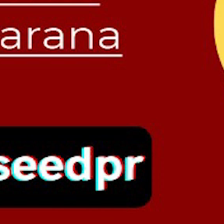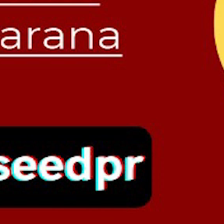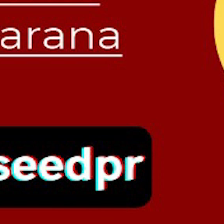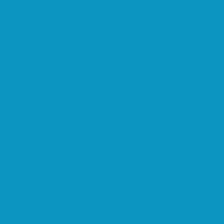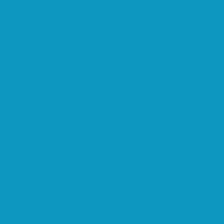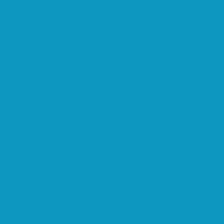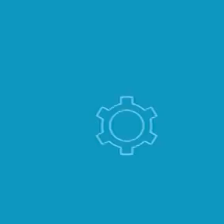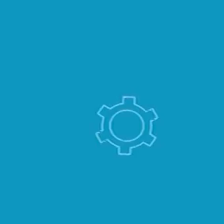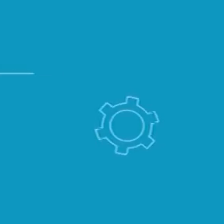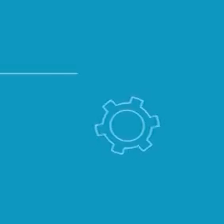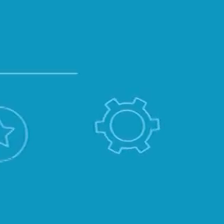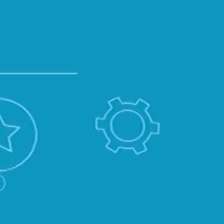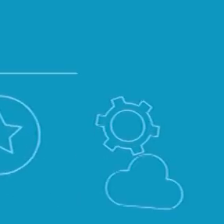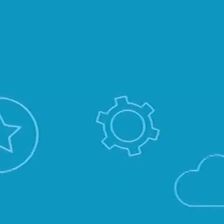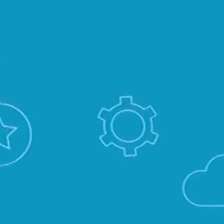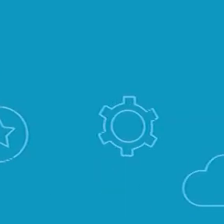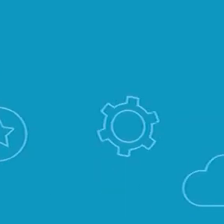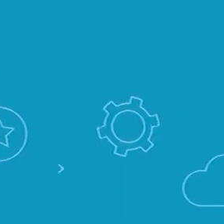aí